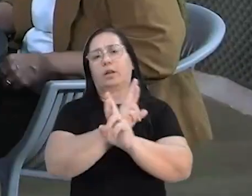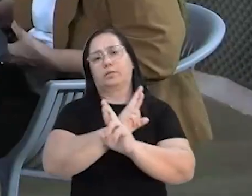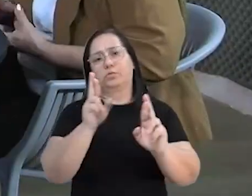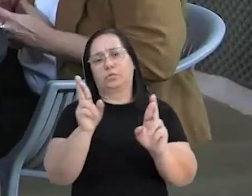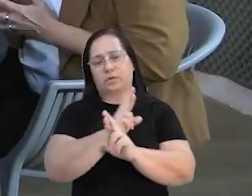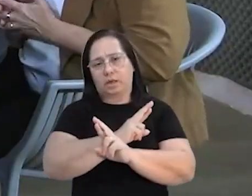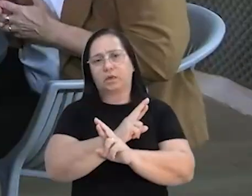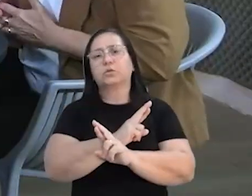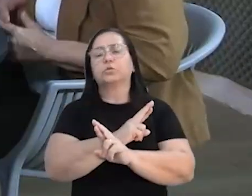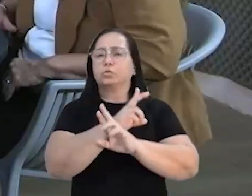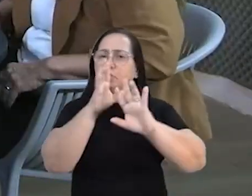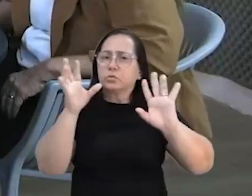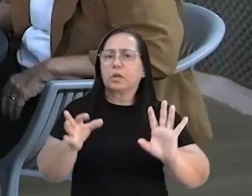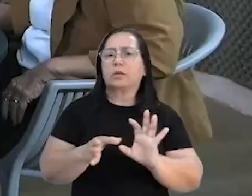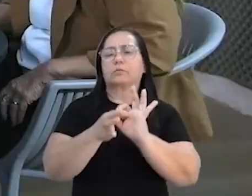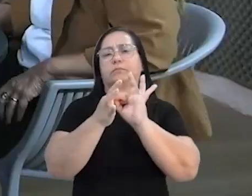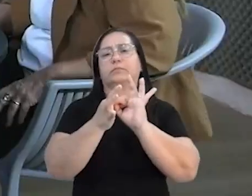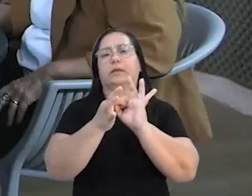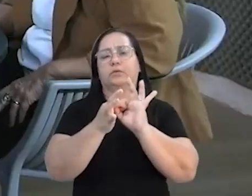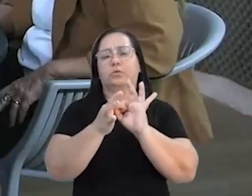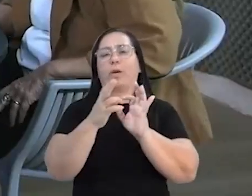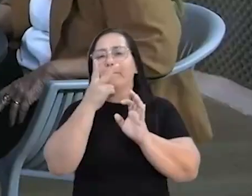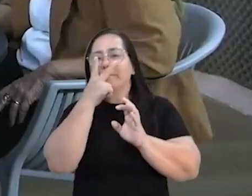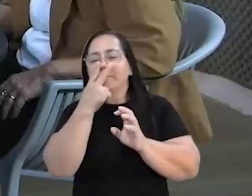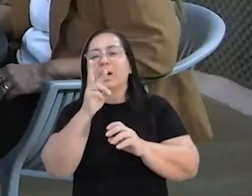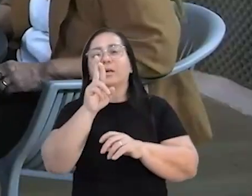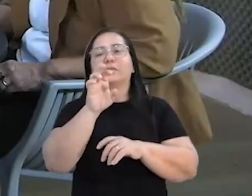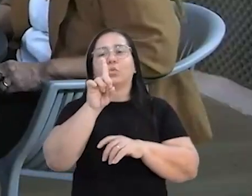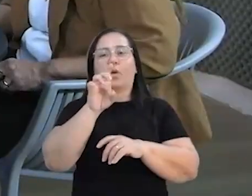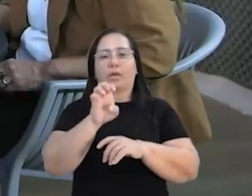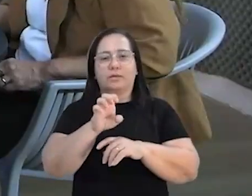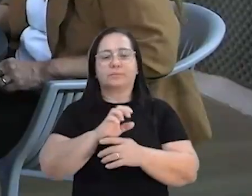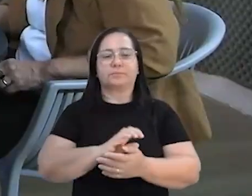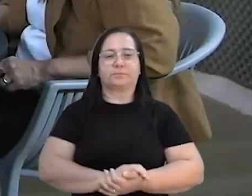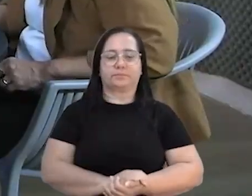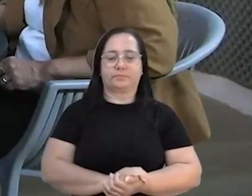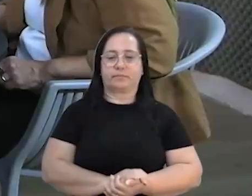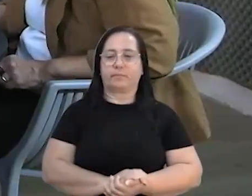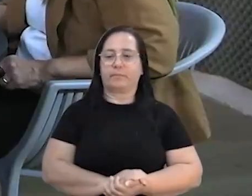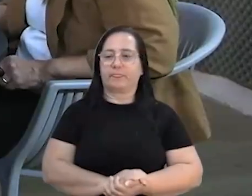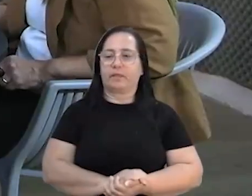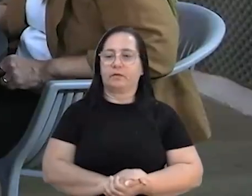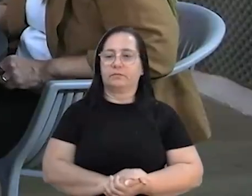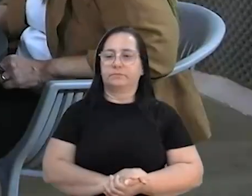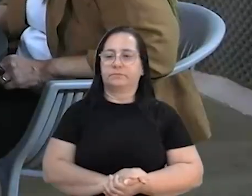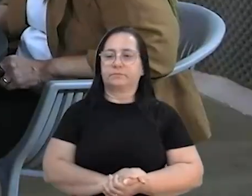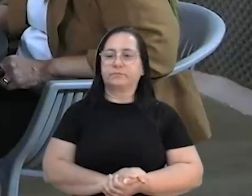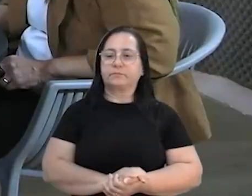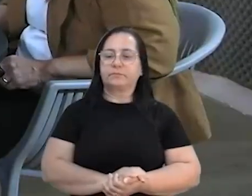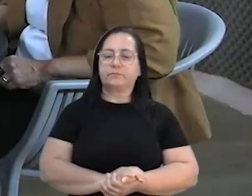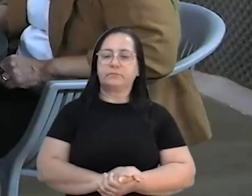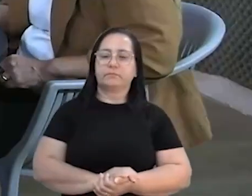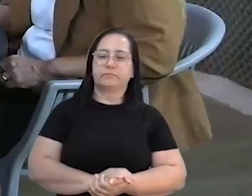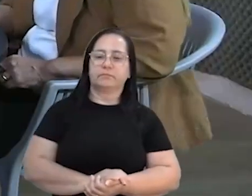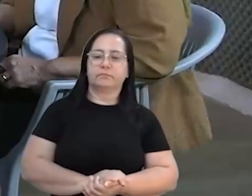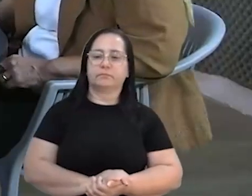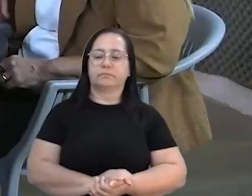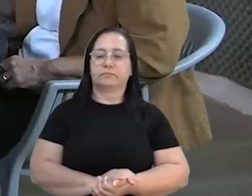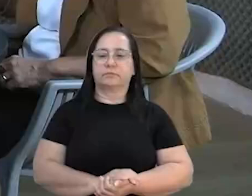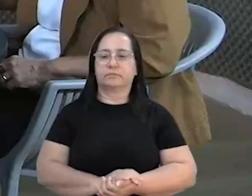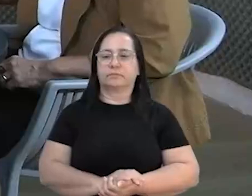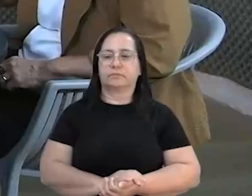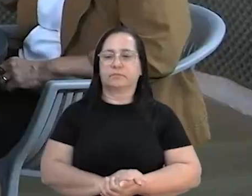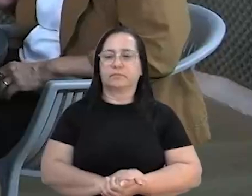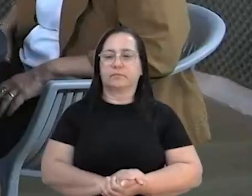tudo está literalmente conectado, é uma rede. Exatamente. E passa aí, Narinha, por favor. Eu